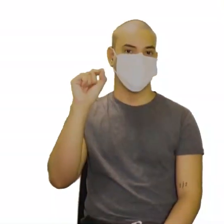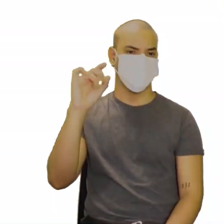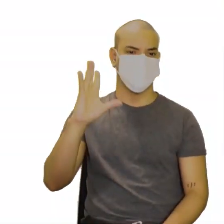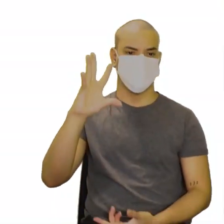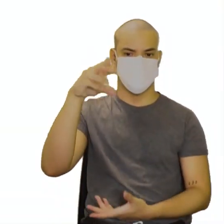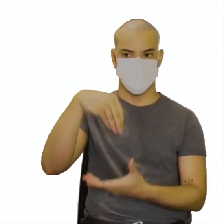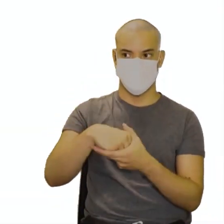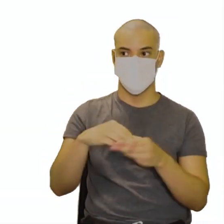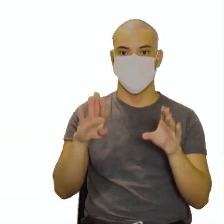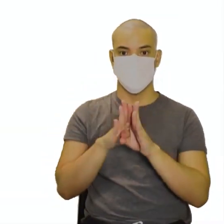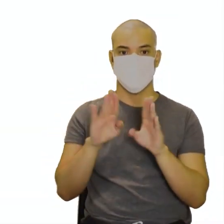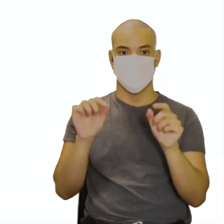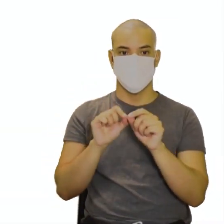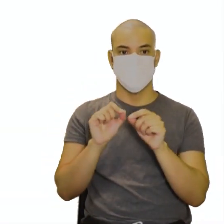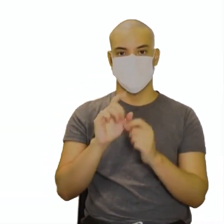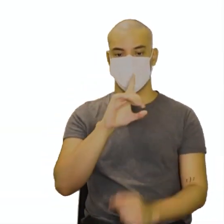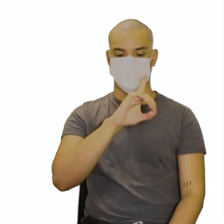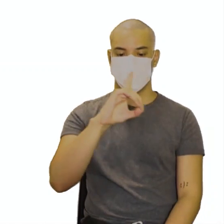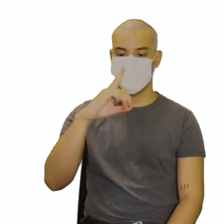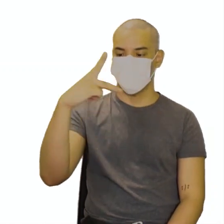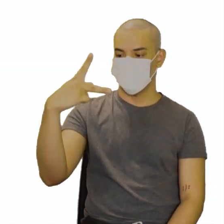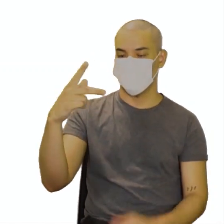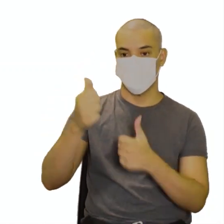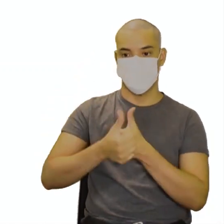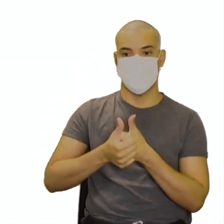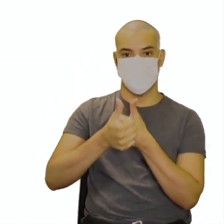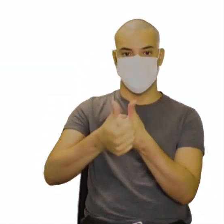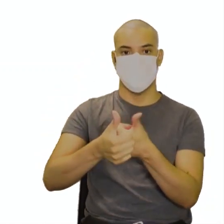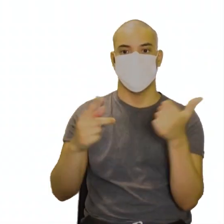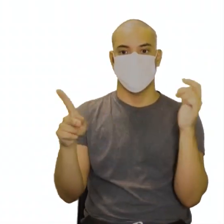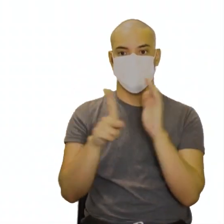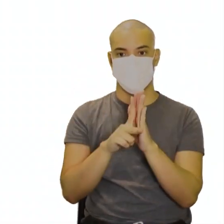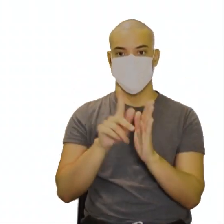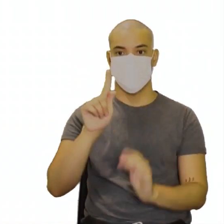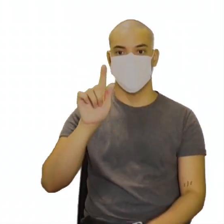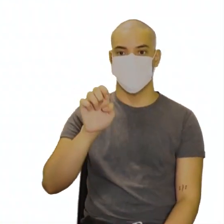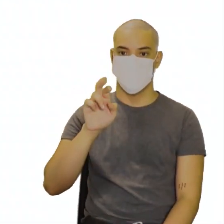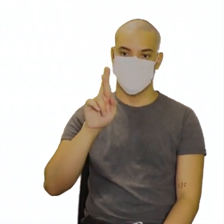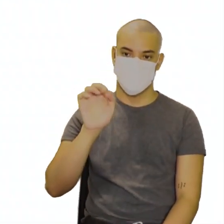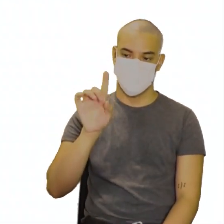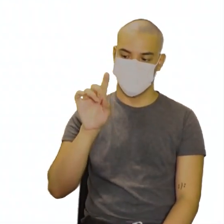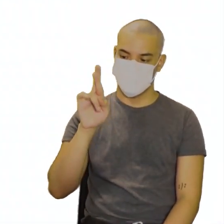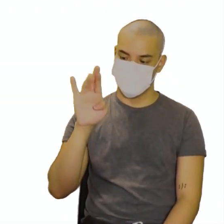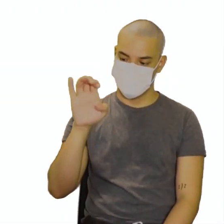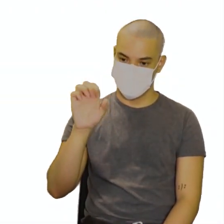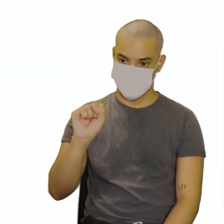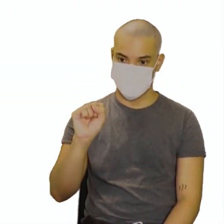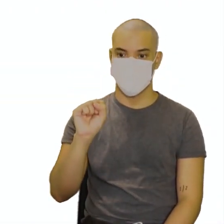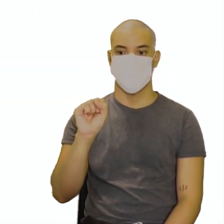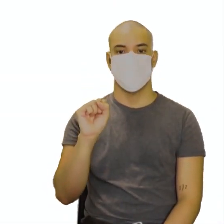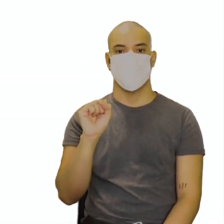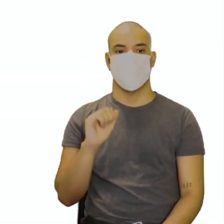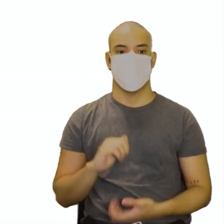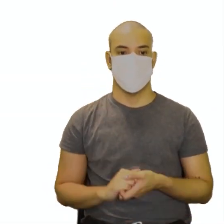ó, a nossa DDP equivalente dos geradores. Então, tá aqui o nosso gerador